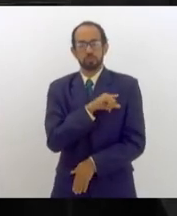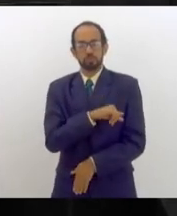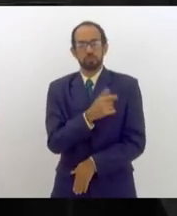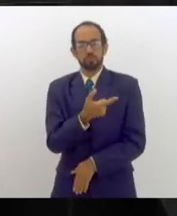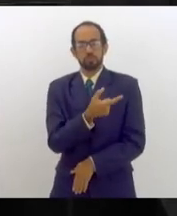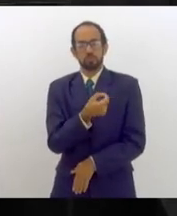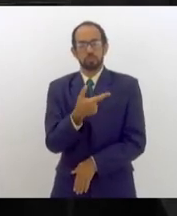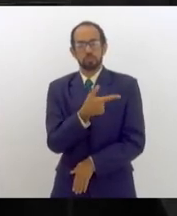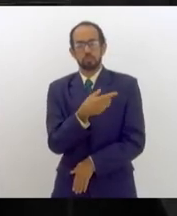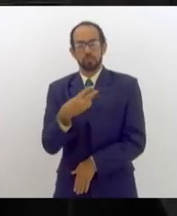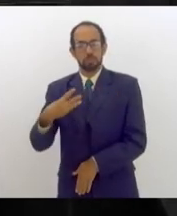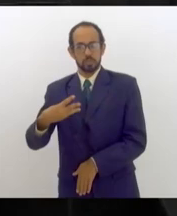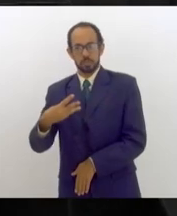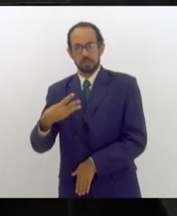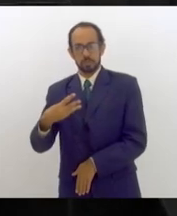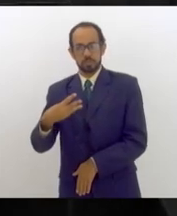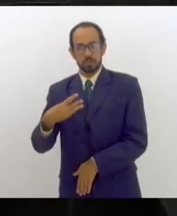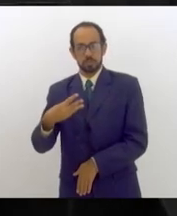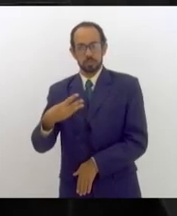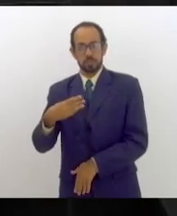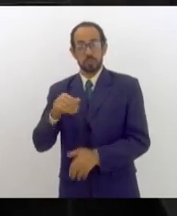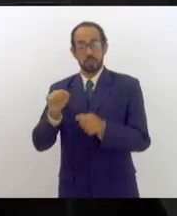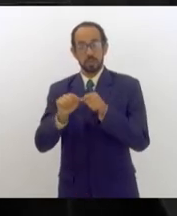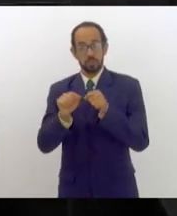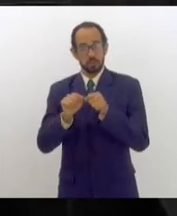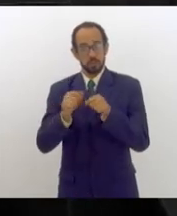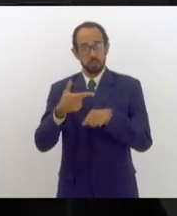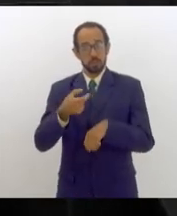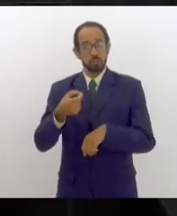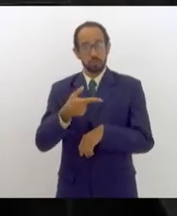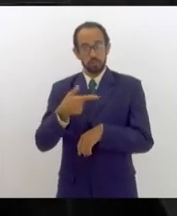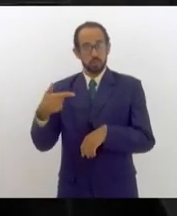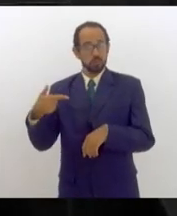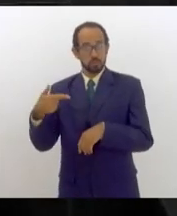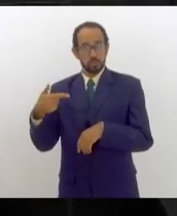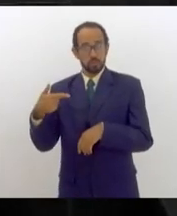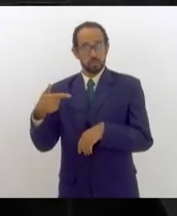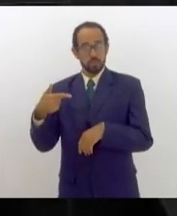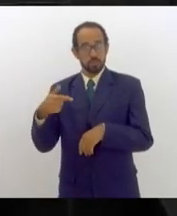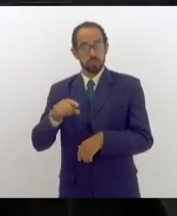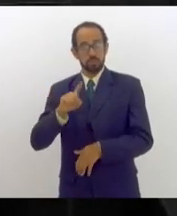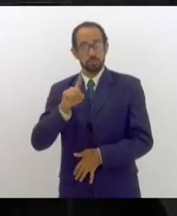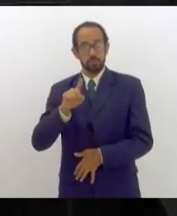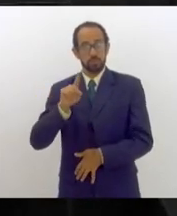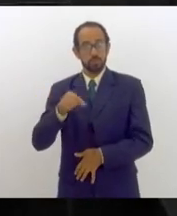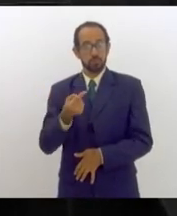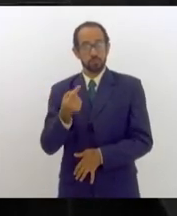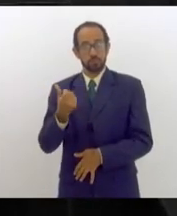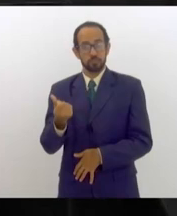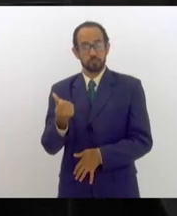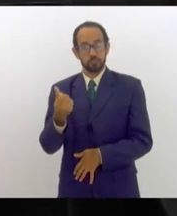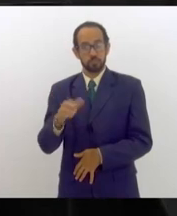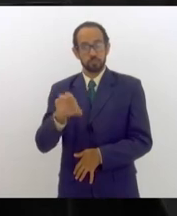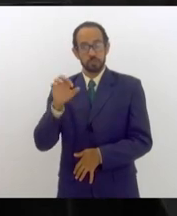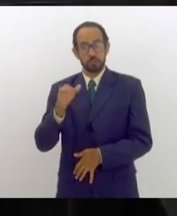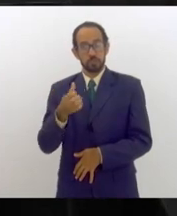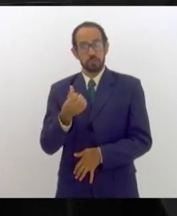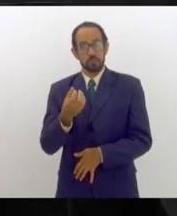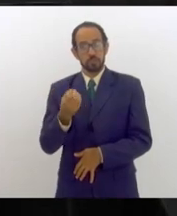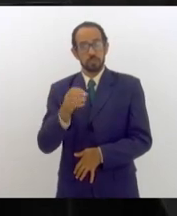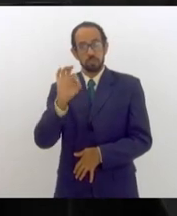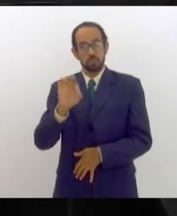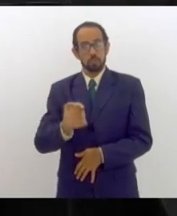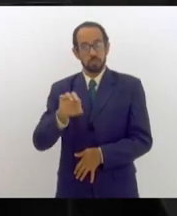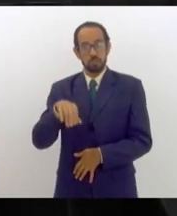dividendo que ela distribuiu em 22 um ponto seis 60% maior